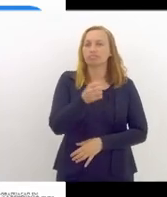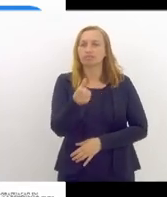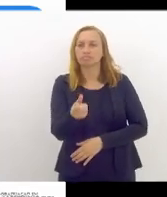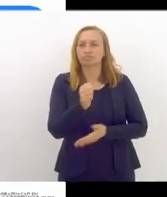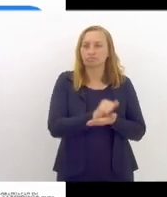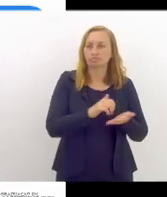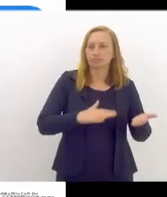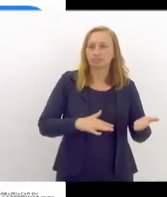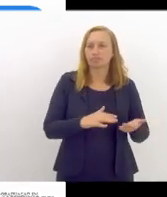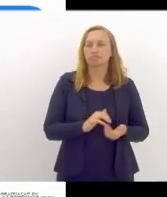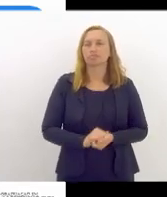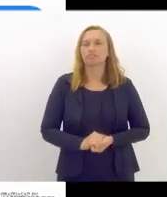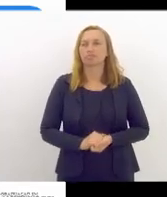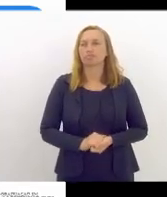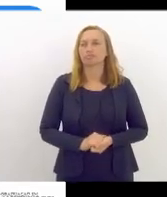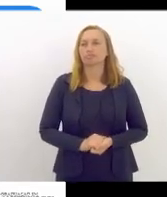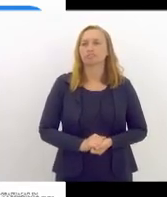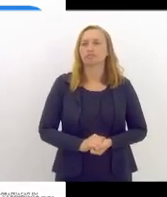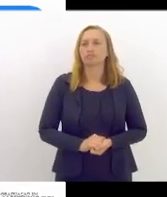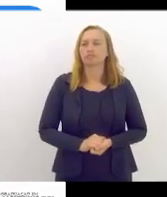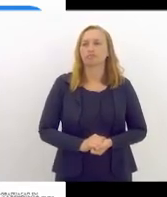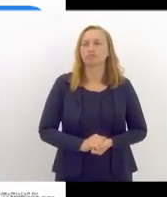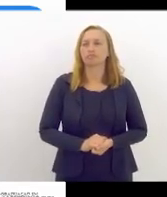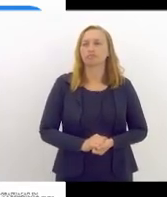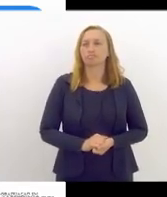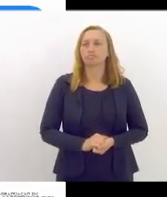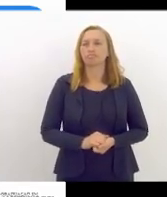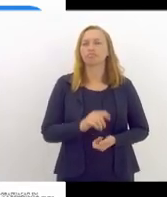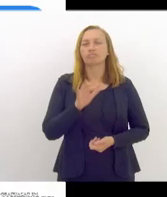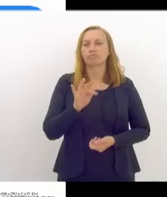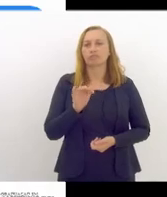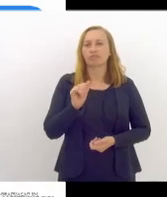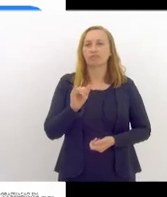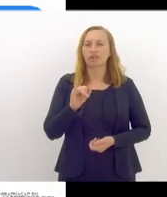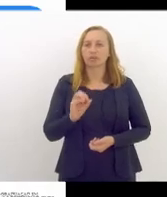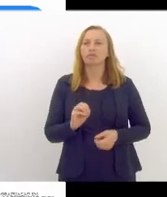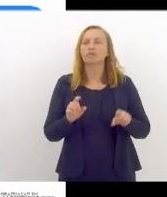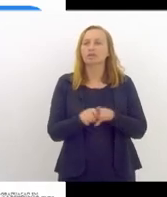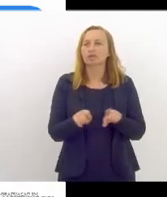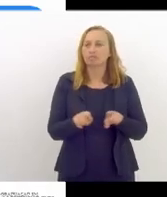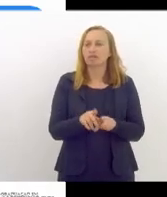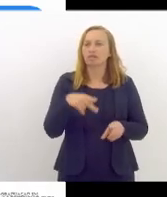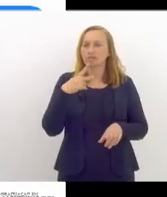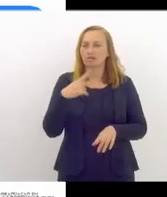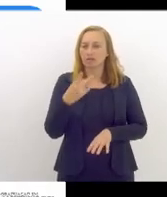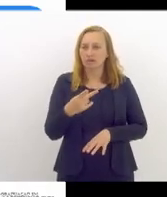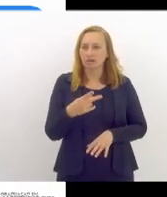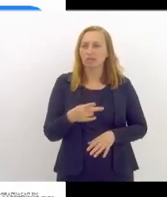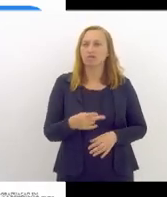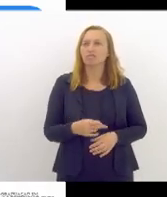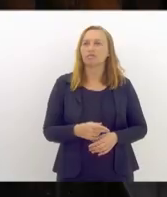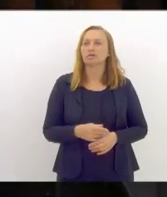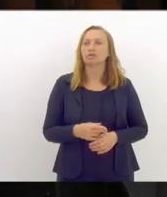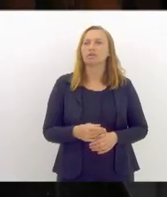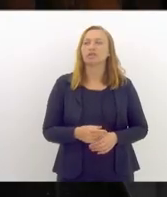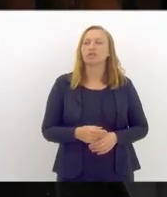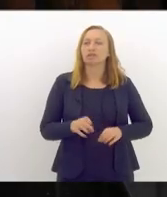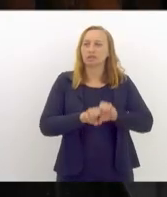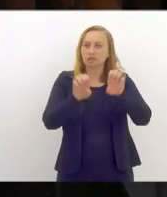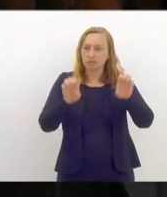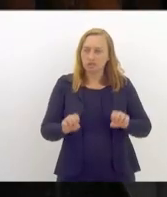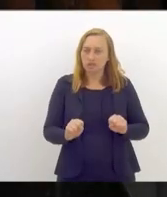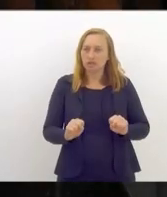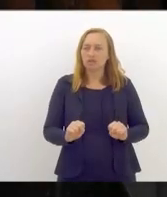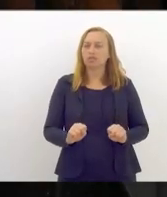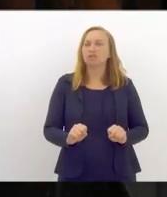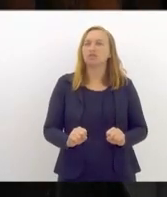setores né Fábio também falou ela tem compatibilidade com o sistema de contas regionais e a